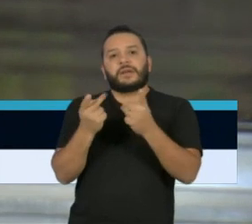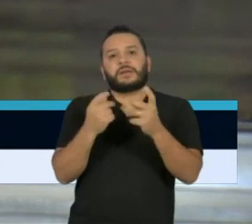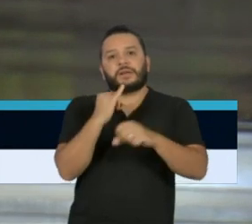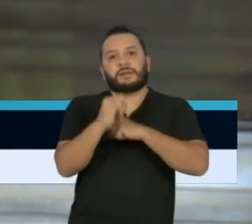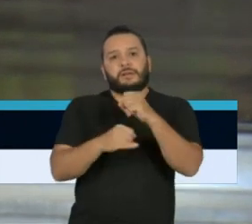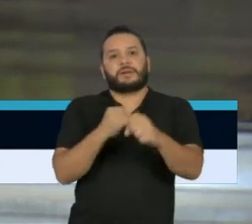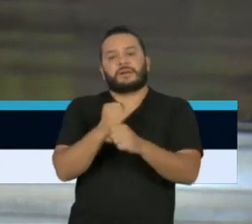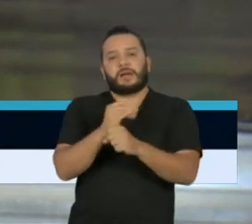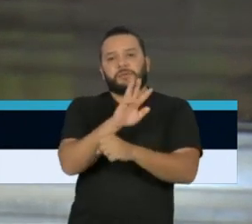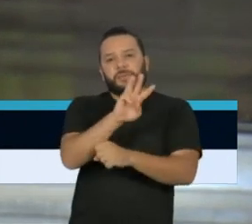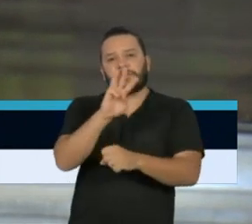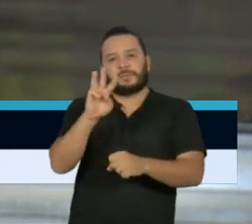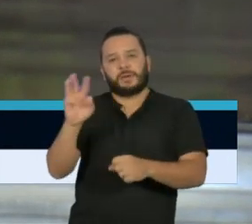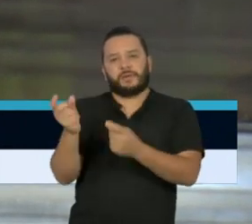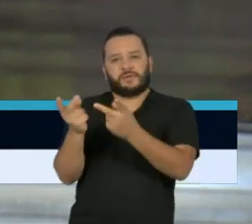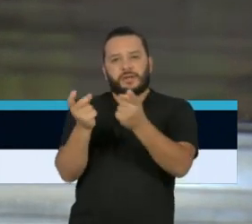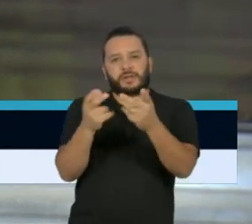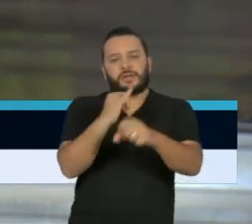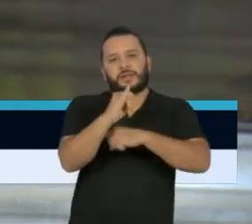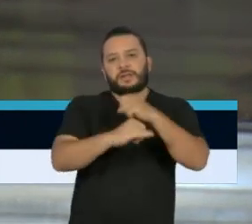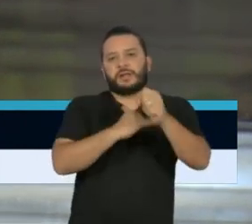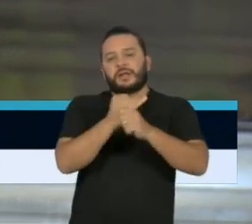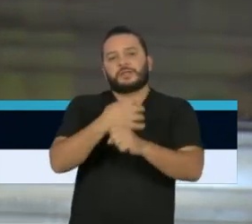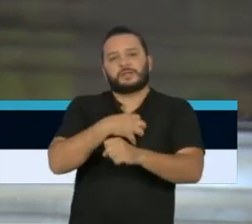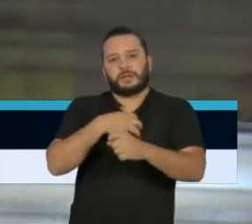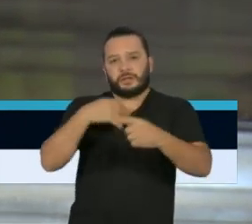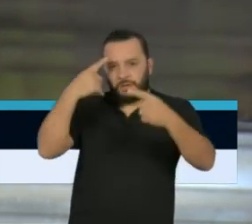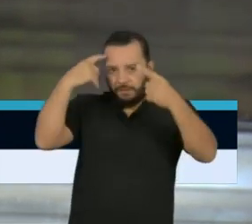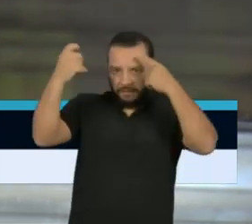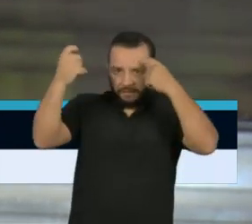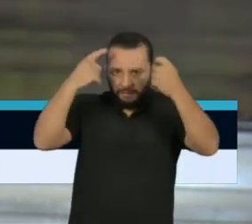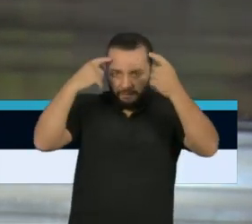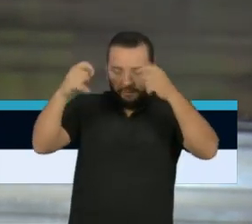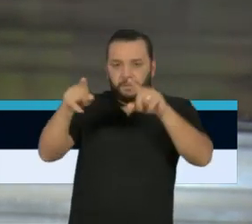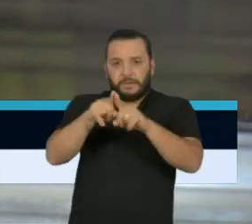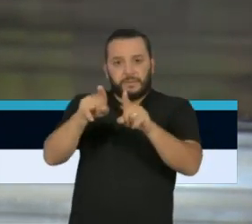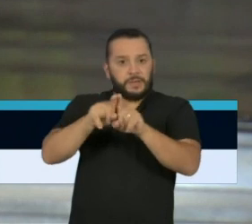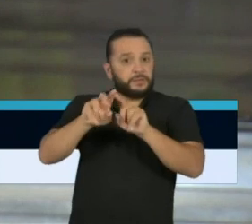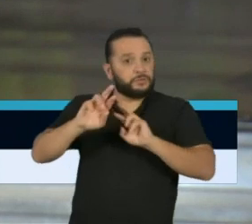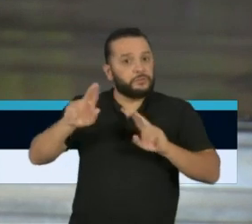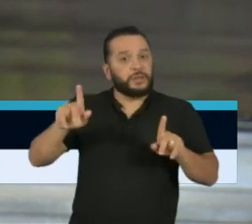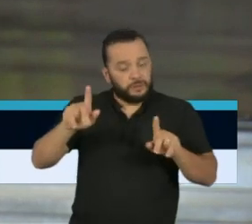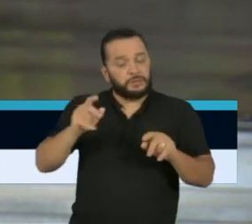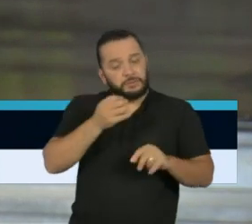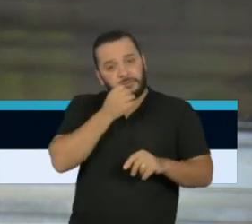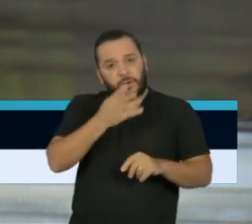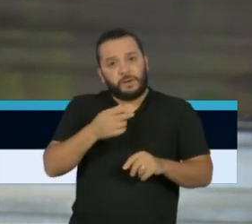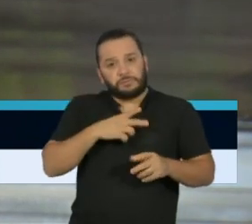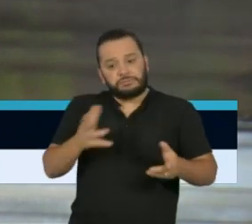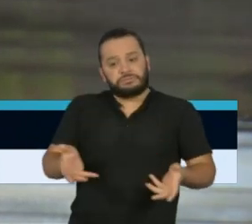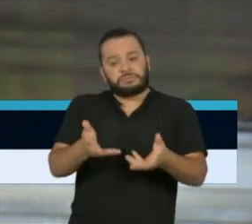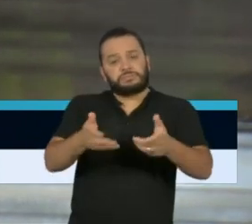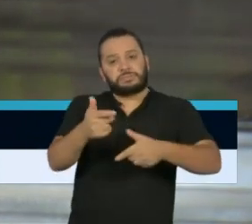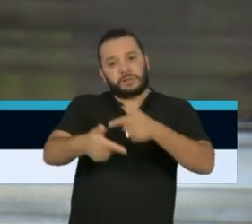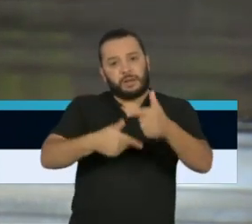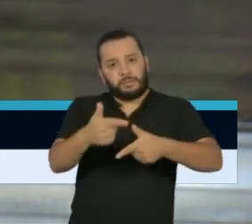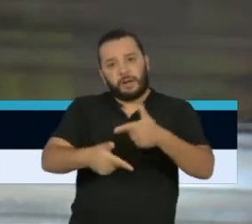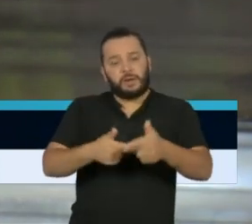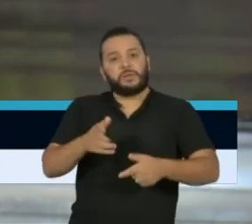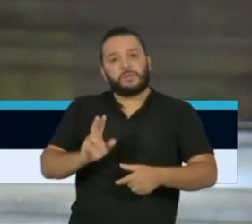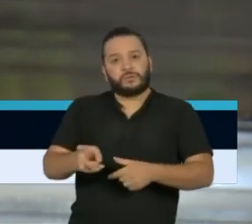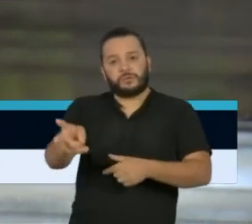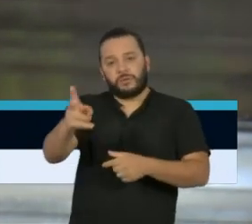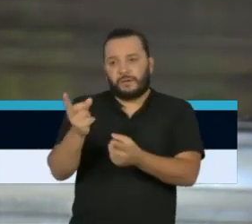serviços e dos seus produtos, uma forma criativa, diferenciada de manterem as suas atividades, evidentemente não no